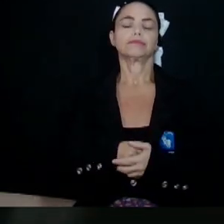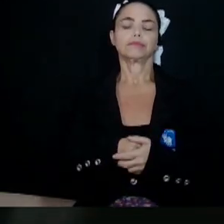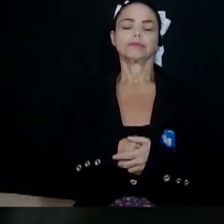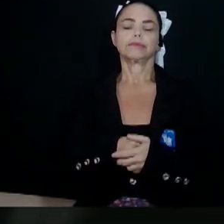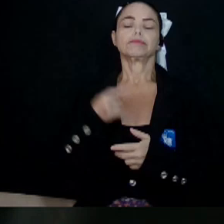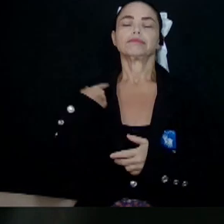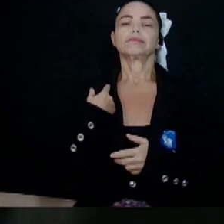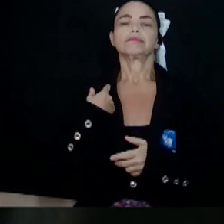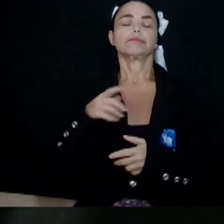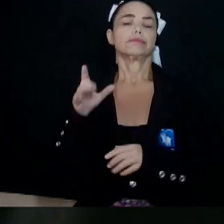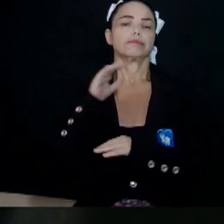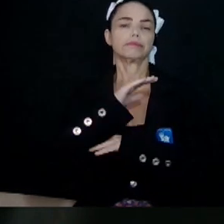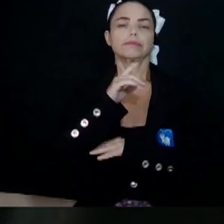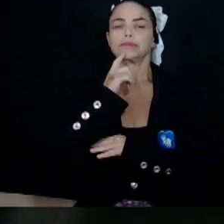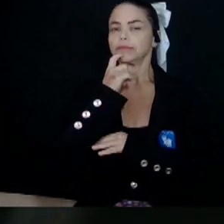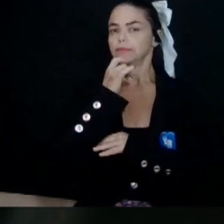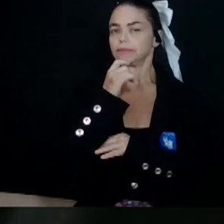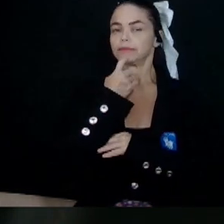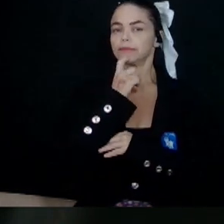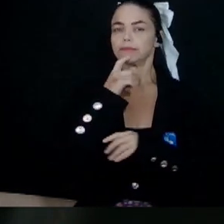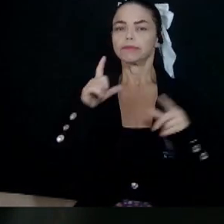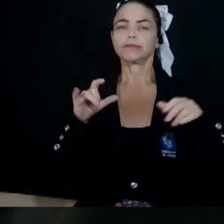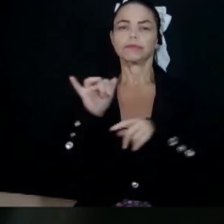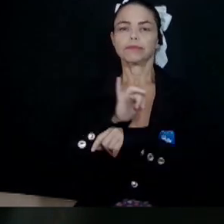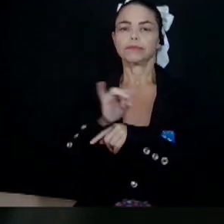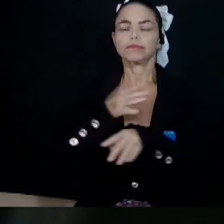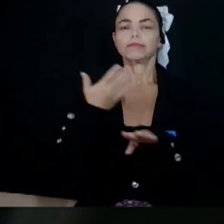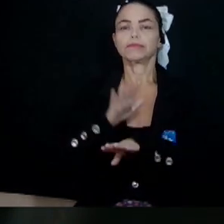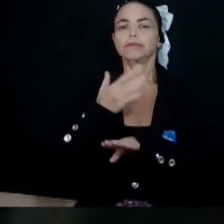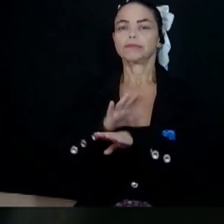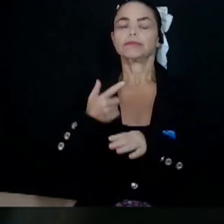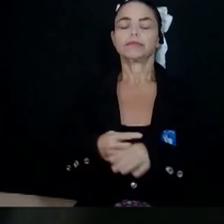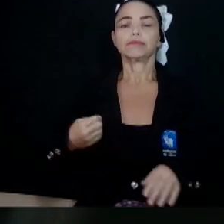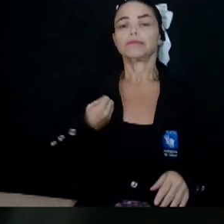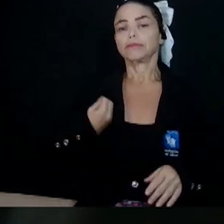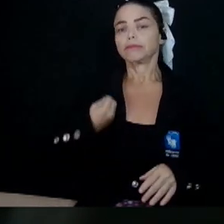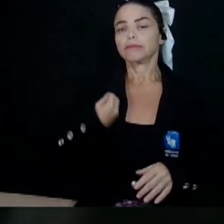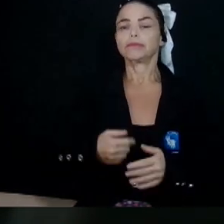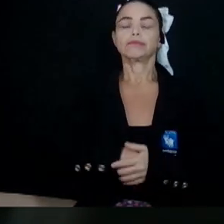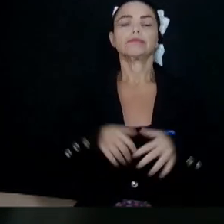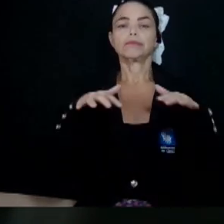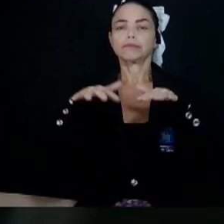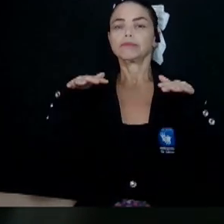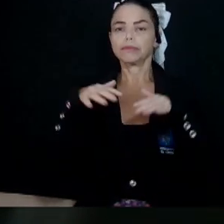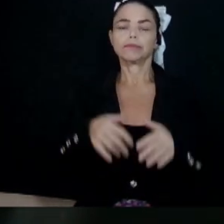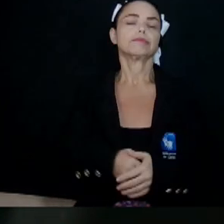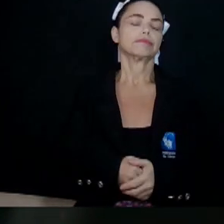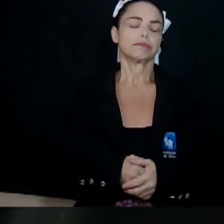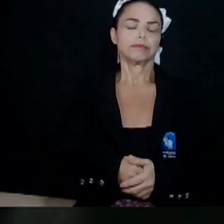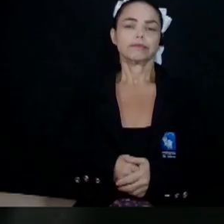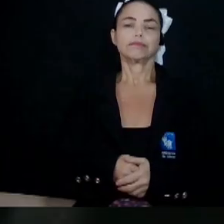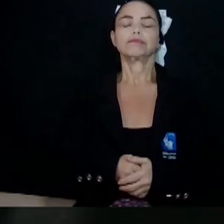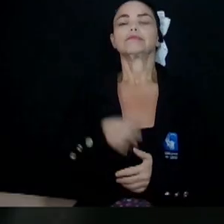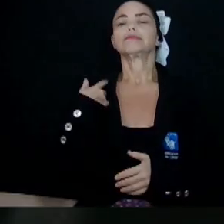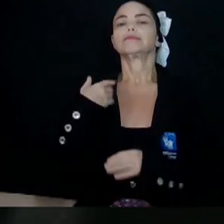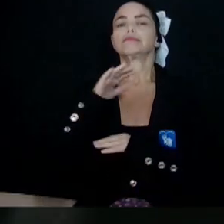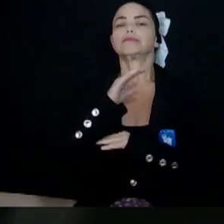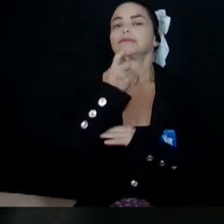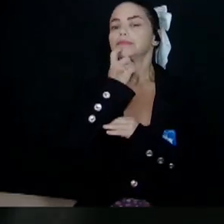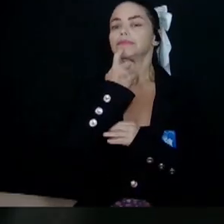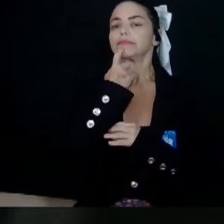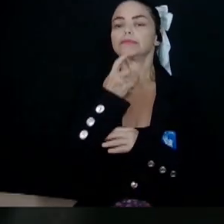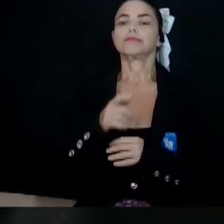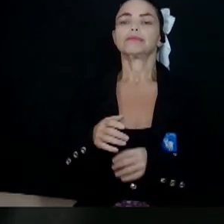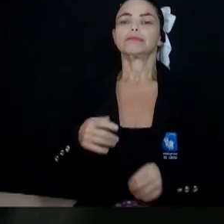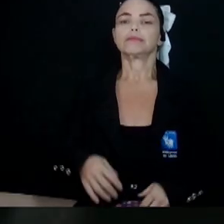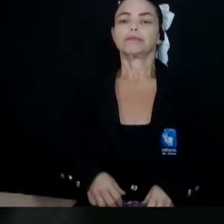canal da TV Câmara Campinas no YouTube. E você pode participar presencialmente, tá? No plenário, lá na Câmara de Campinas. É só chegar lá,